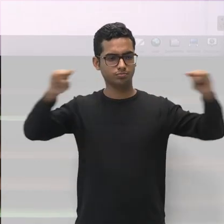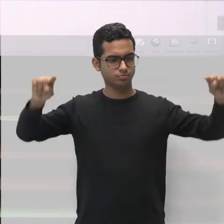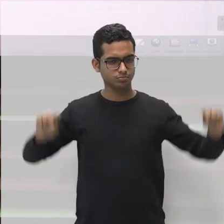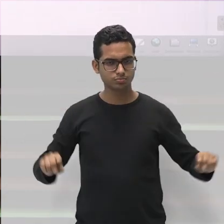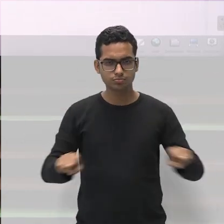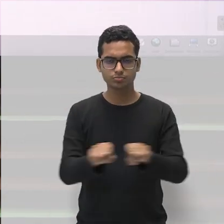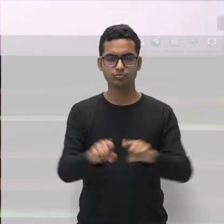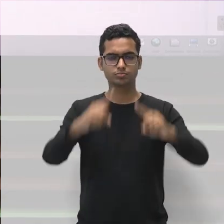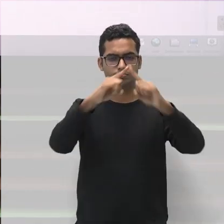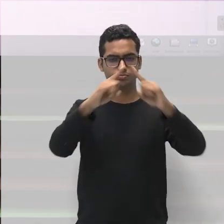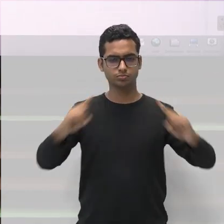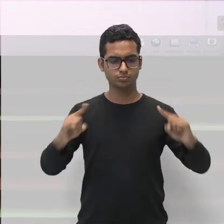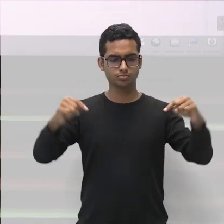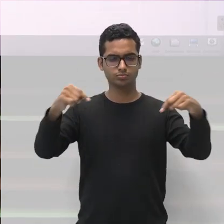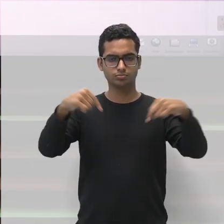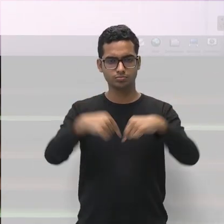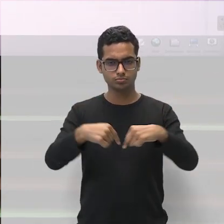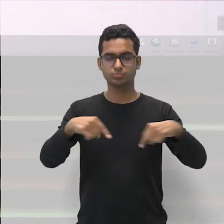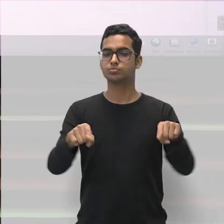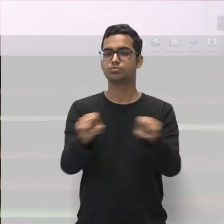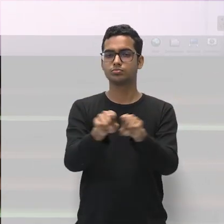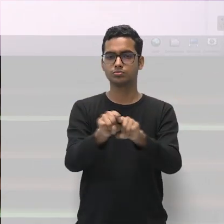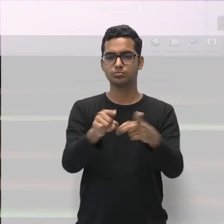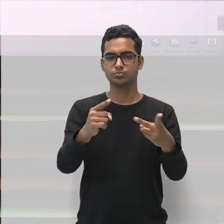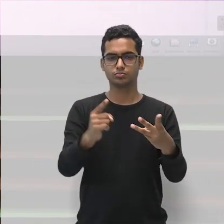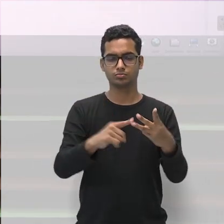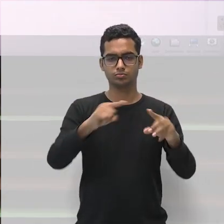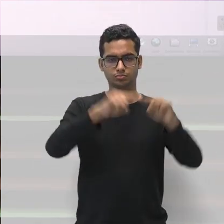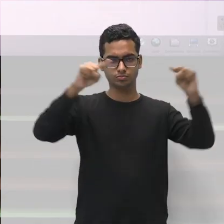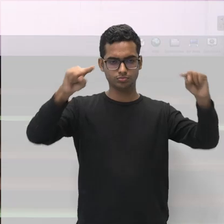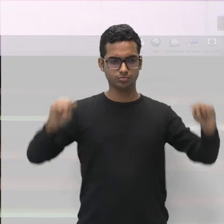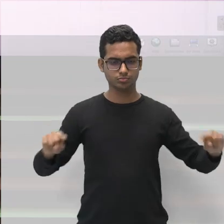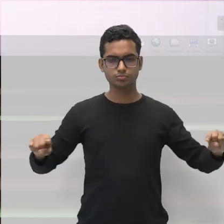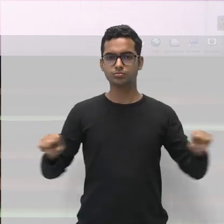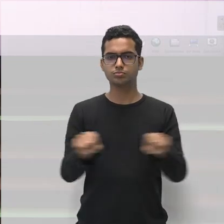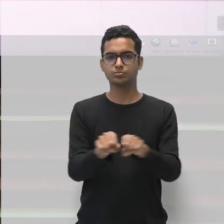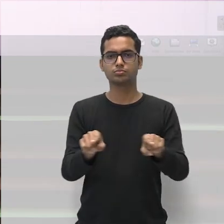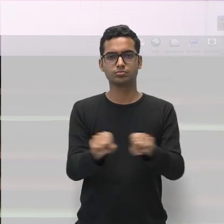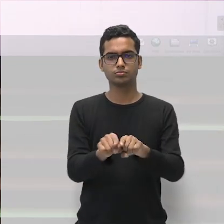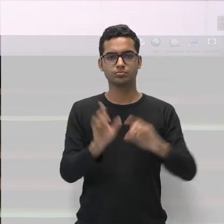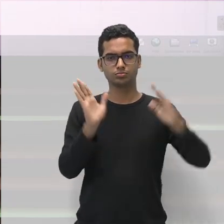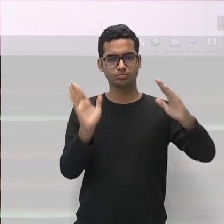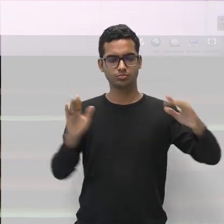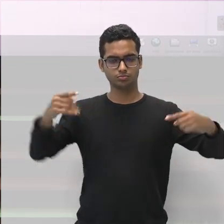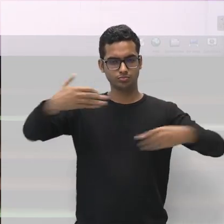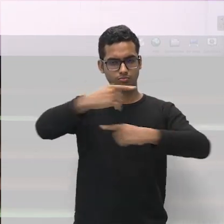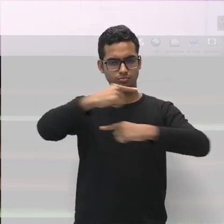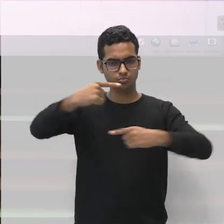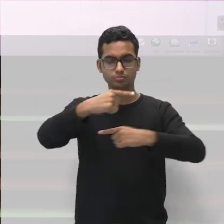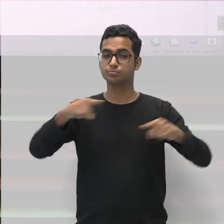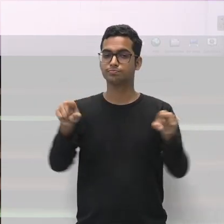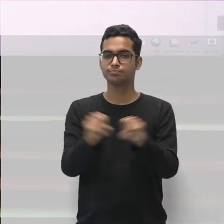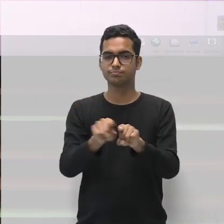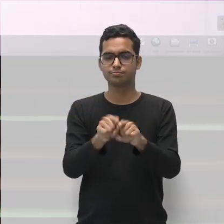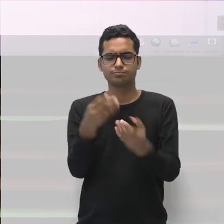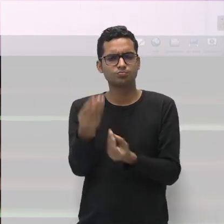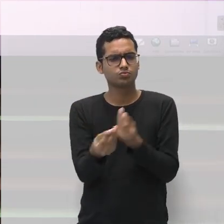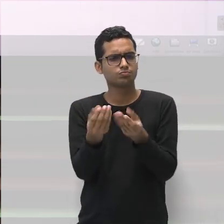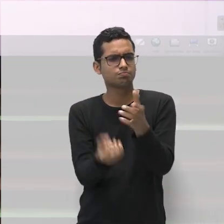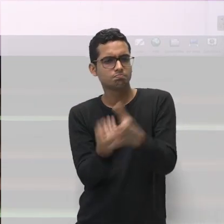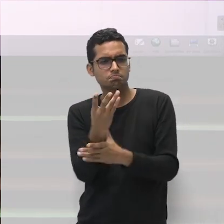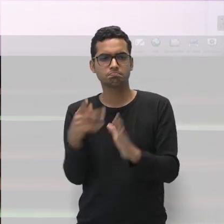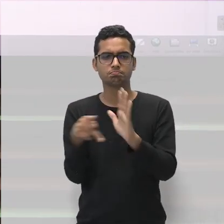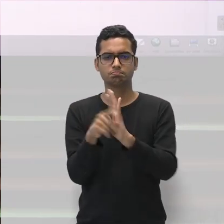paralelogramo, trapézio, e o quadrado em si. Então vamos ver aqui como construímos um quadrado, ou seja, uma figura geométrica com